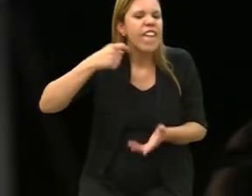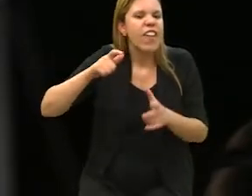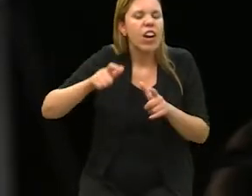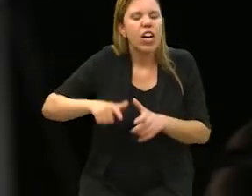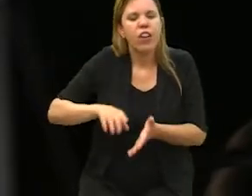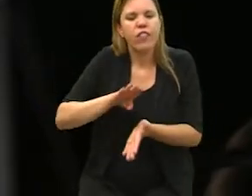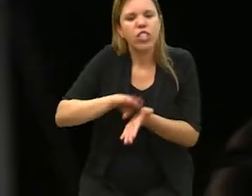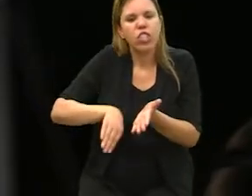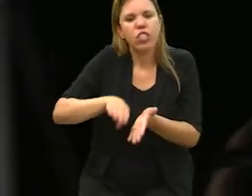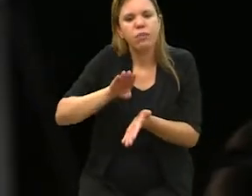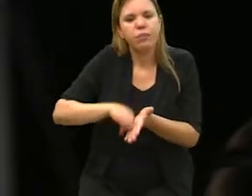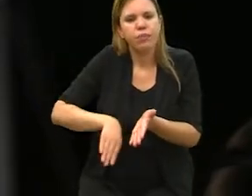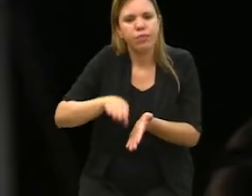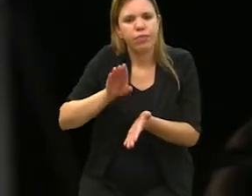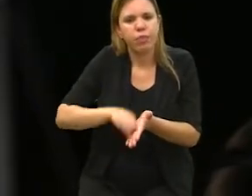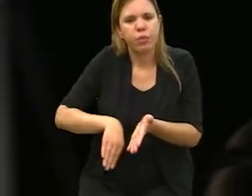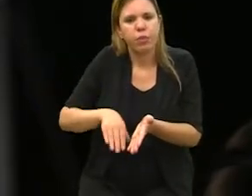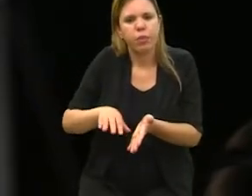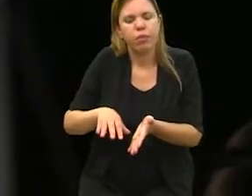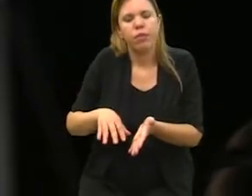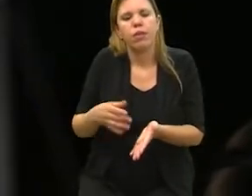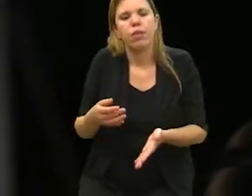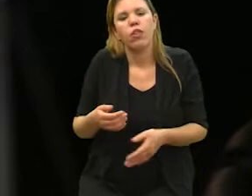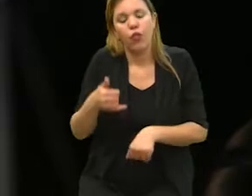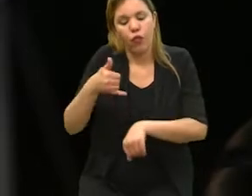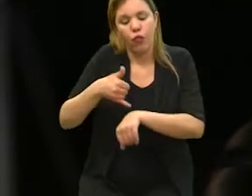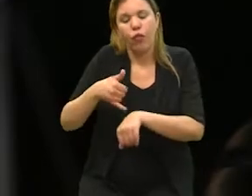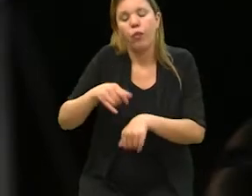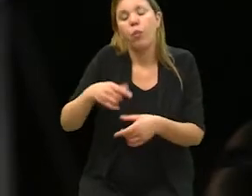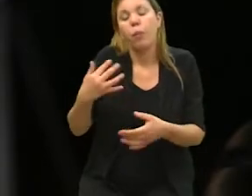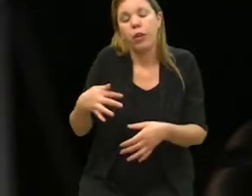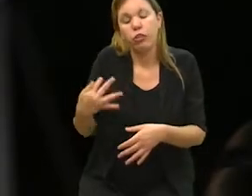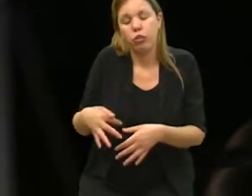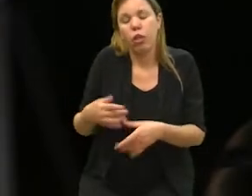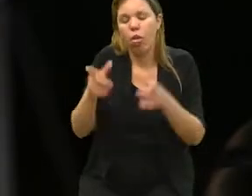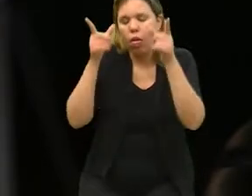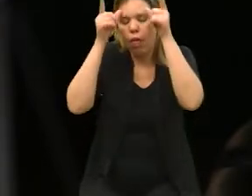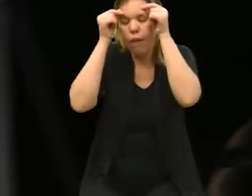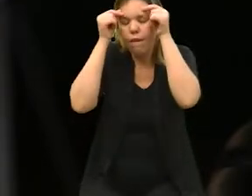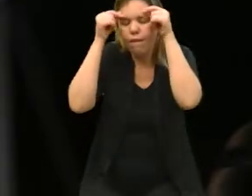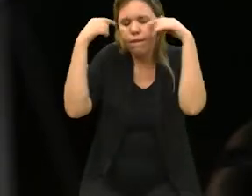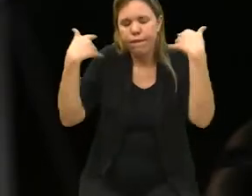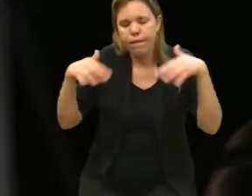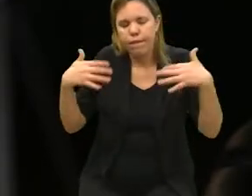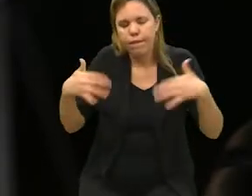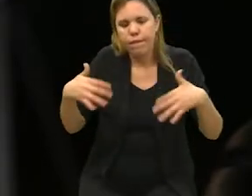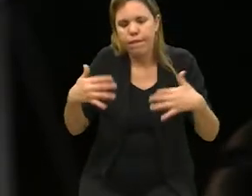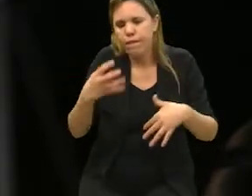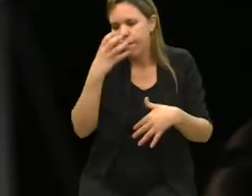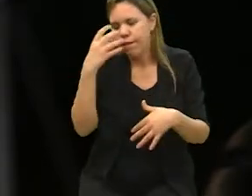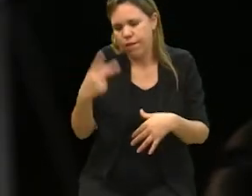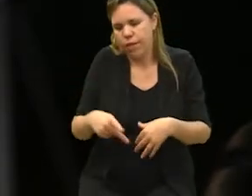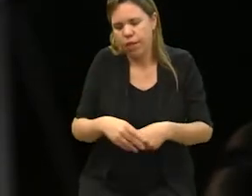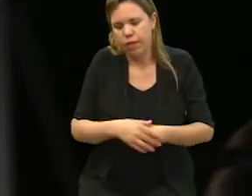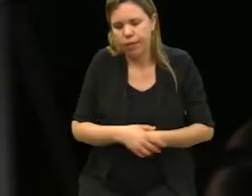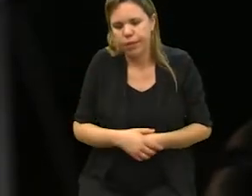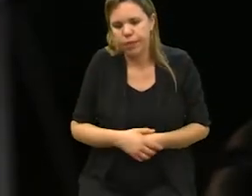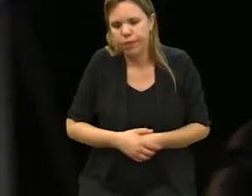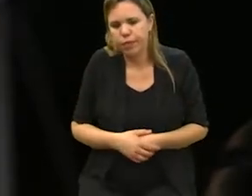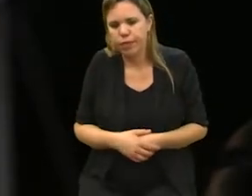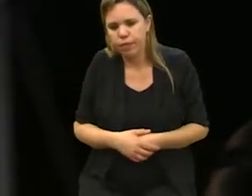picado, esse aparelho de barbear vai retirando ali, ó, o ferrão do animal e vai aliviando bastante pro seu cãozinho